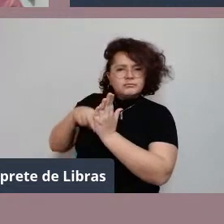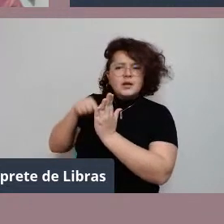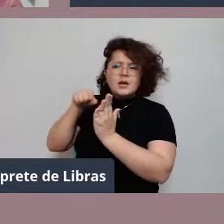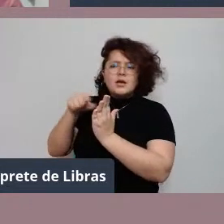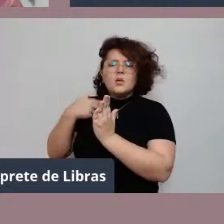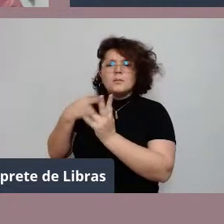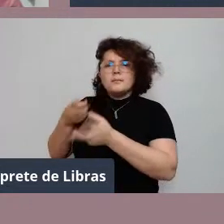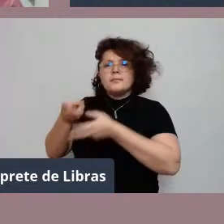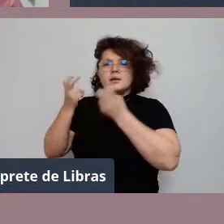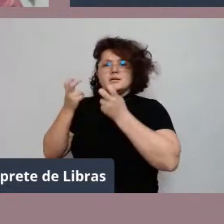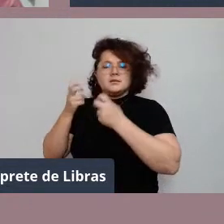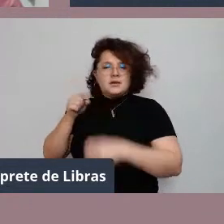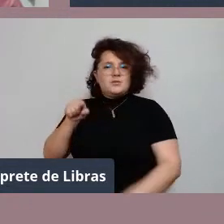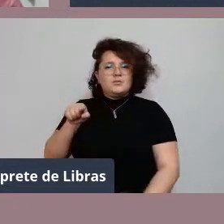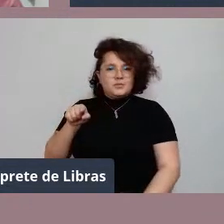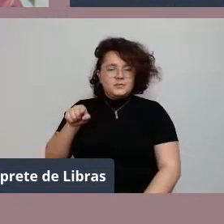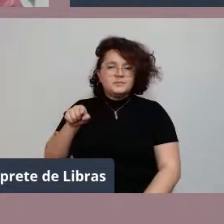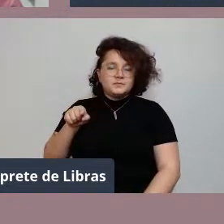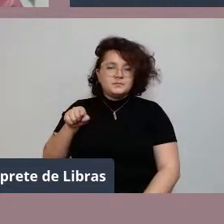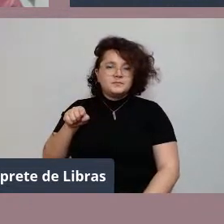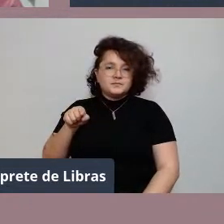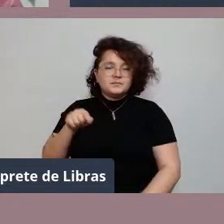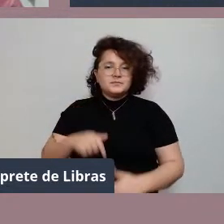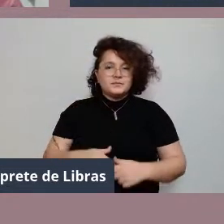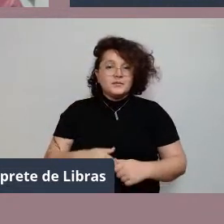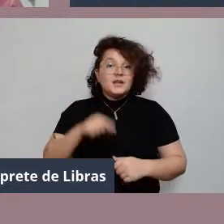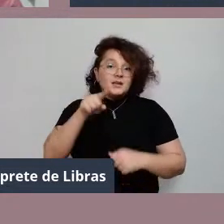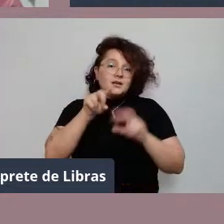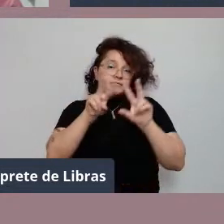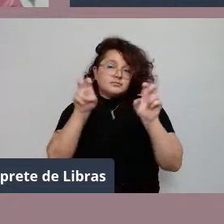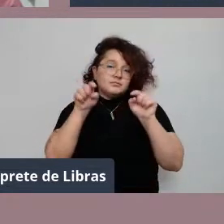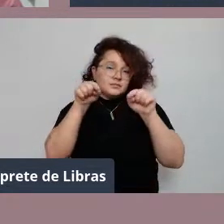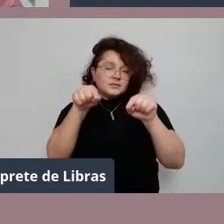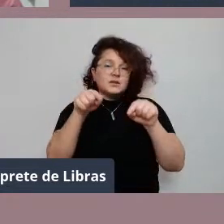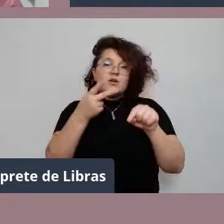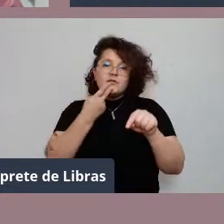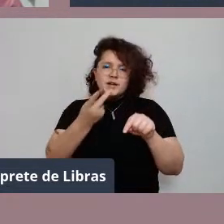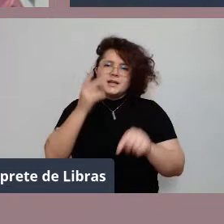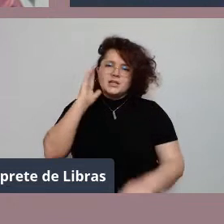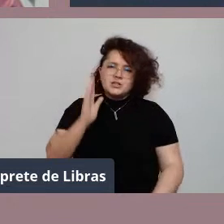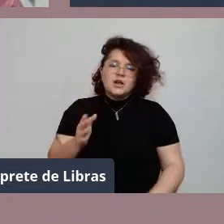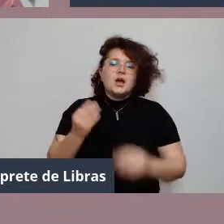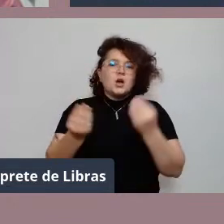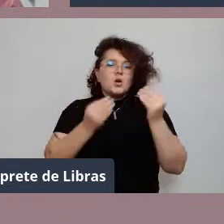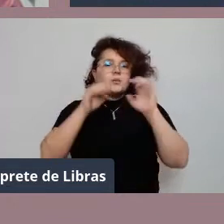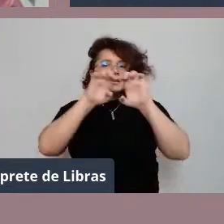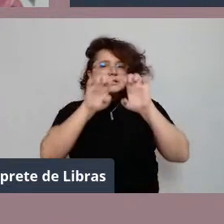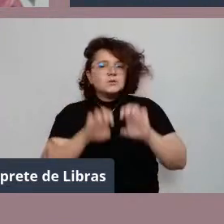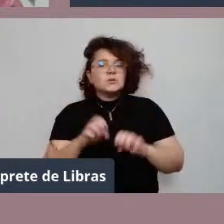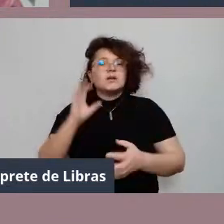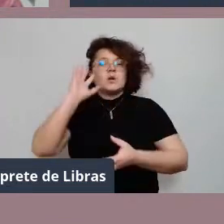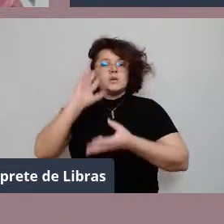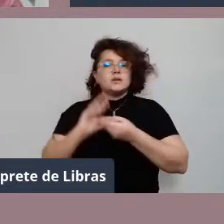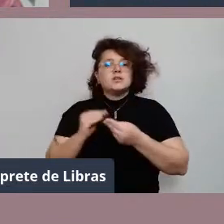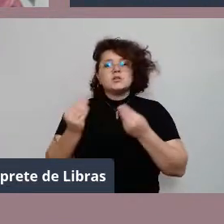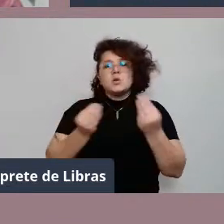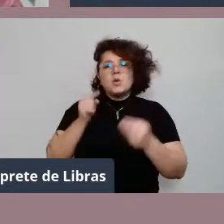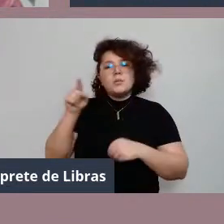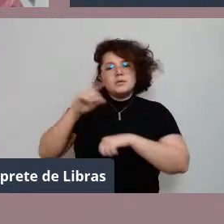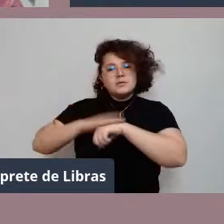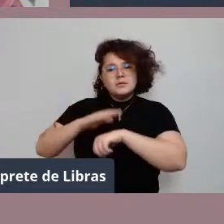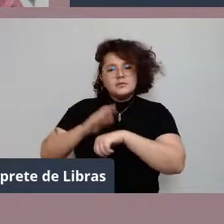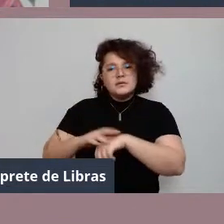vejo... e aí eu acho que teve essa questão que eu já falei, né, da estrutura, que eu me dei conta como tem uma estrutura que a